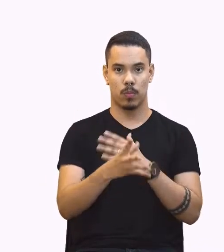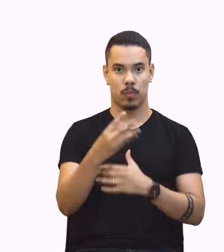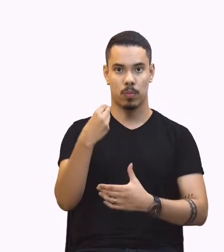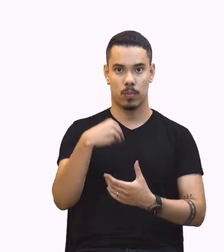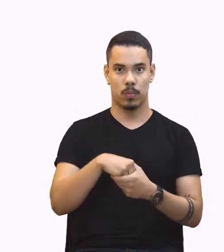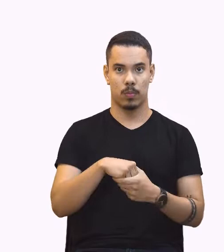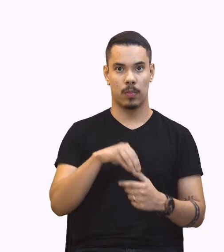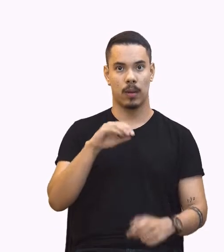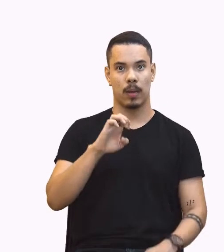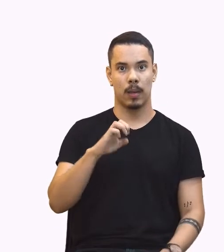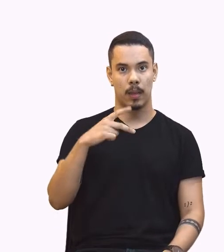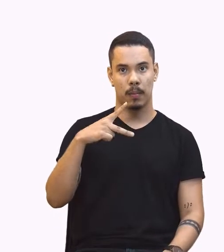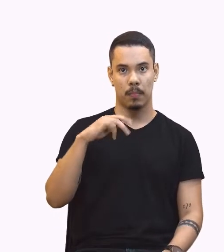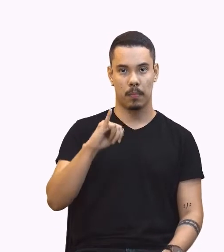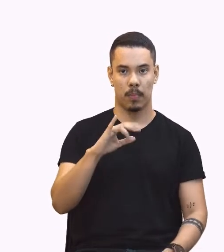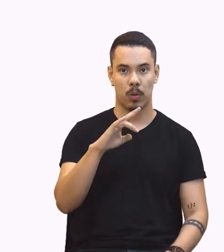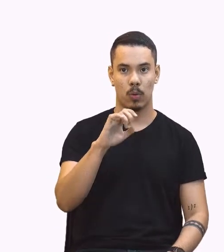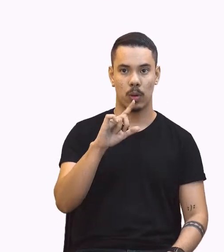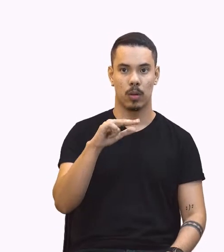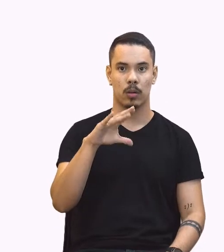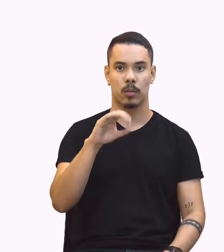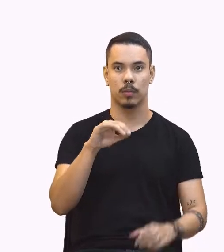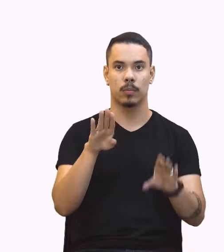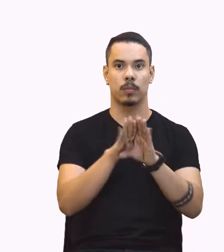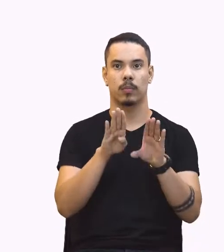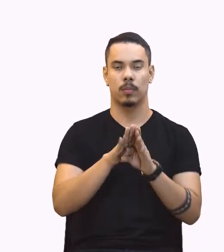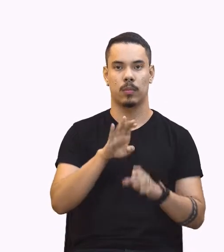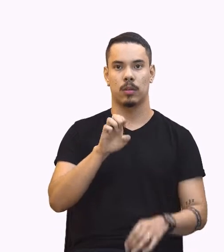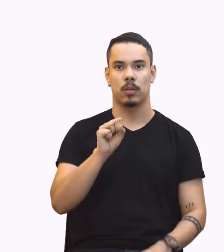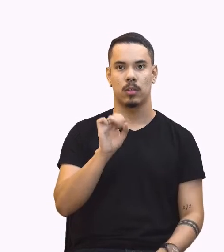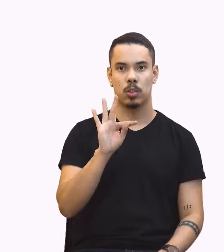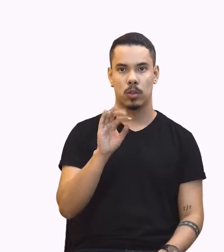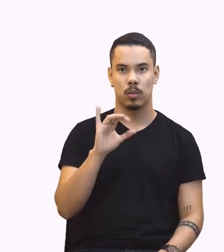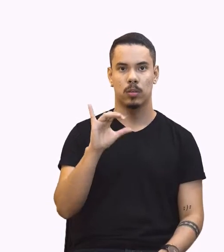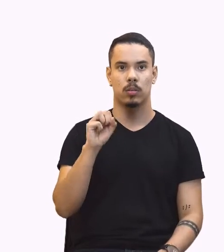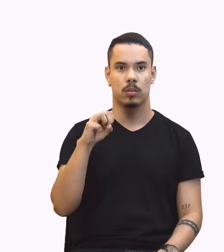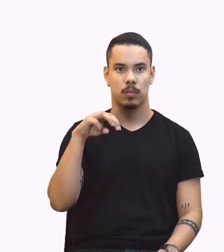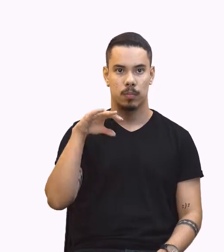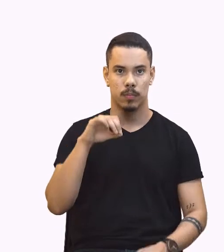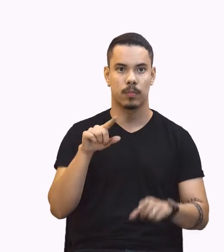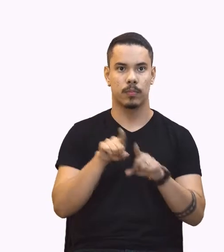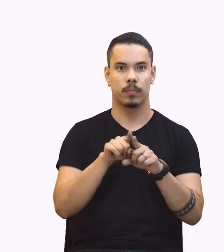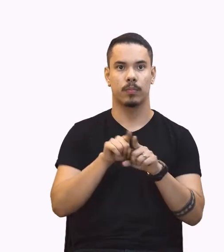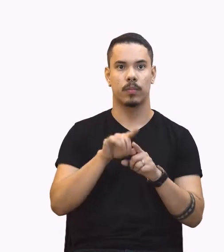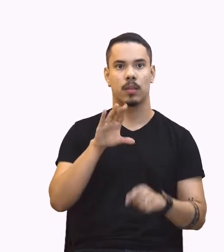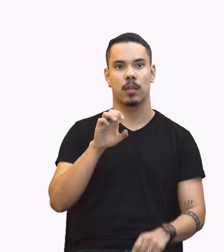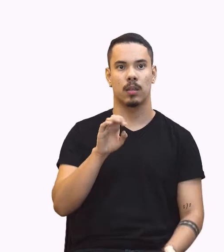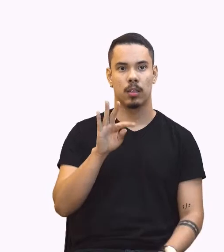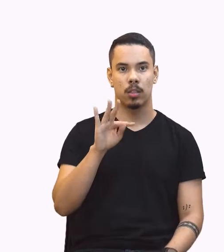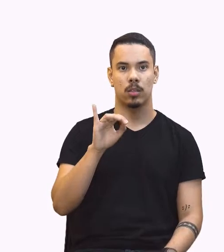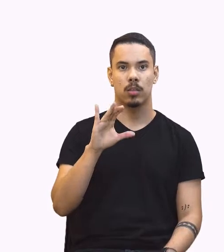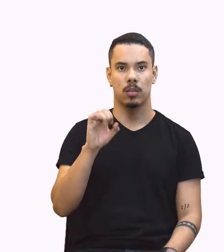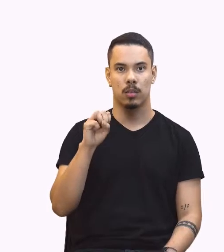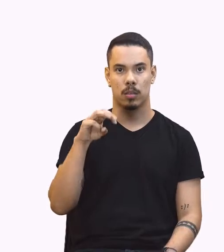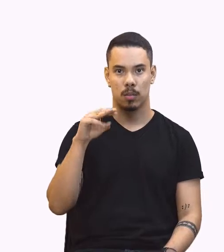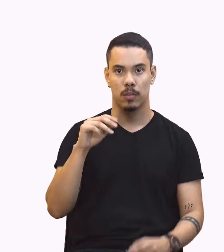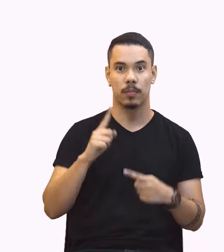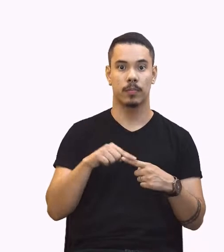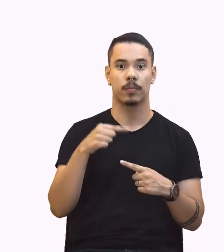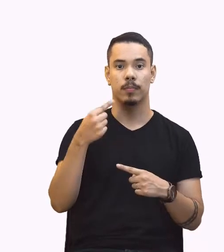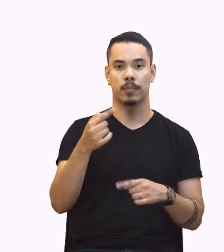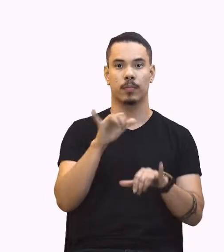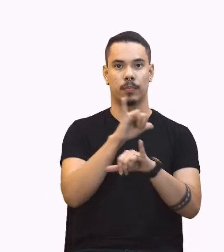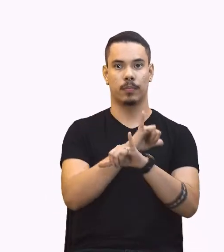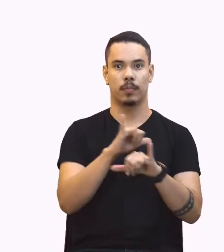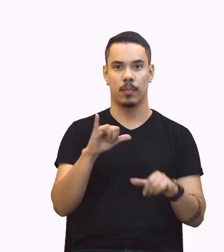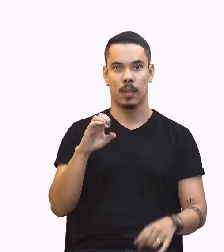epicurismo, do estoicismo, do ceticismo e a posterior divulgação também